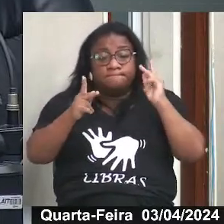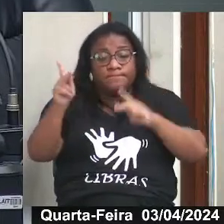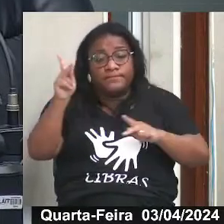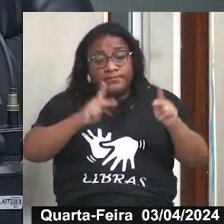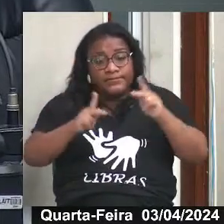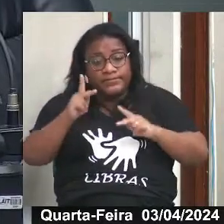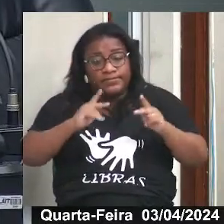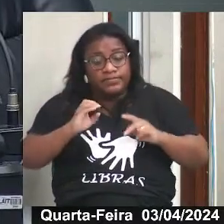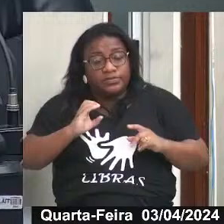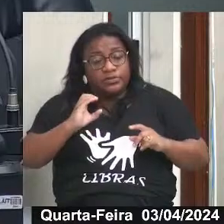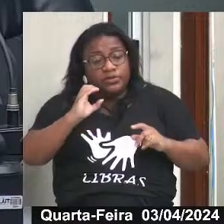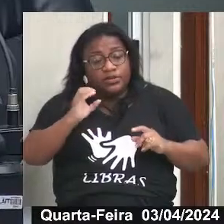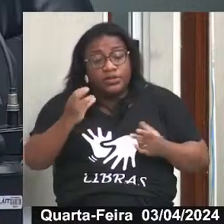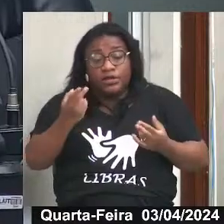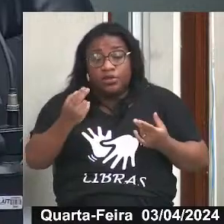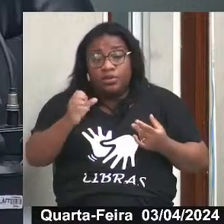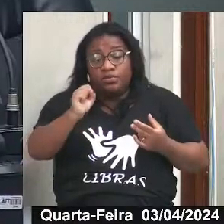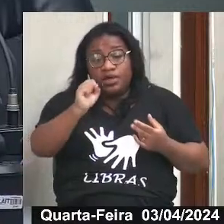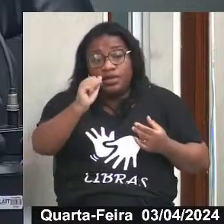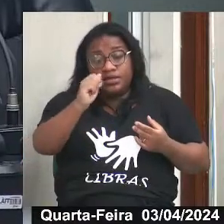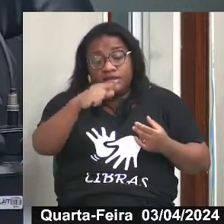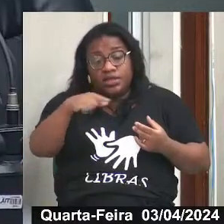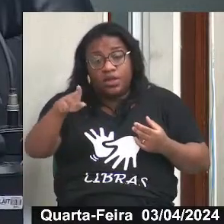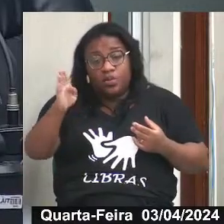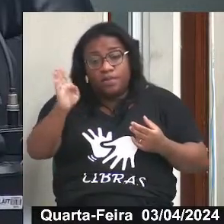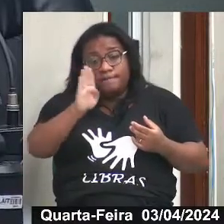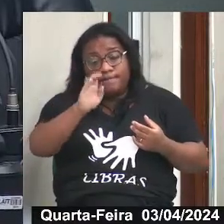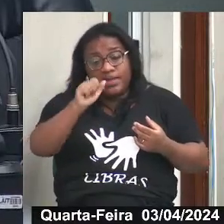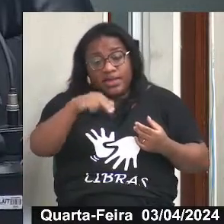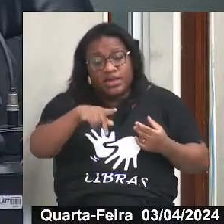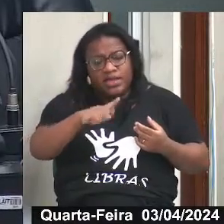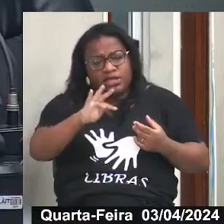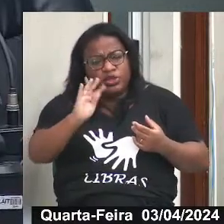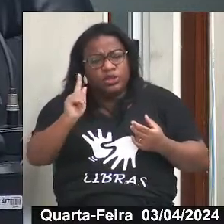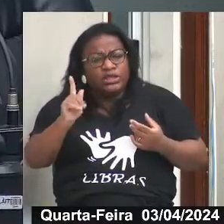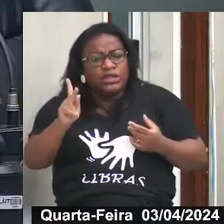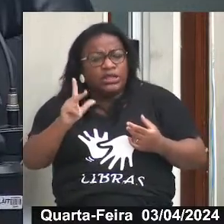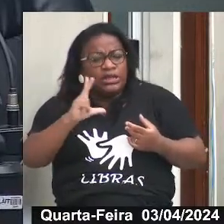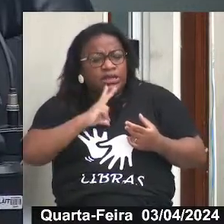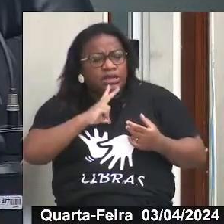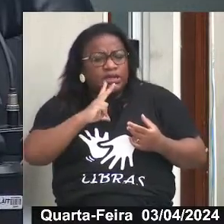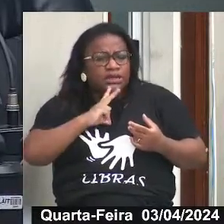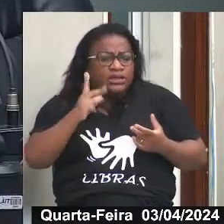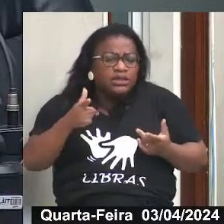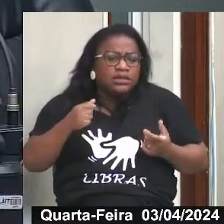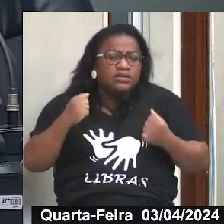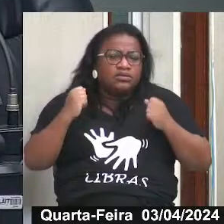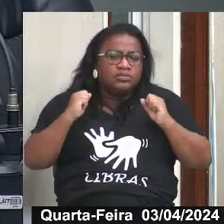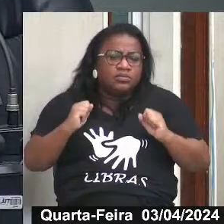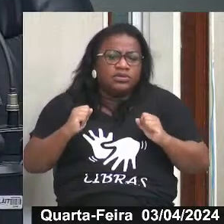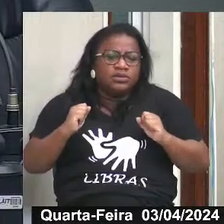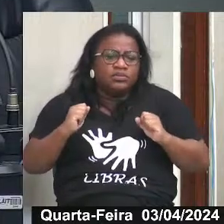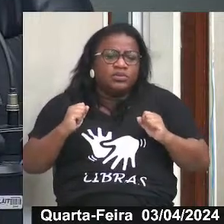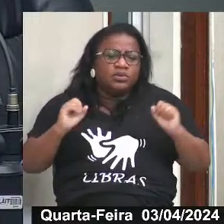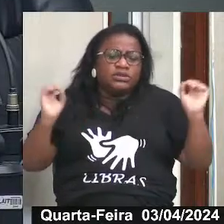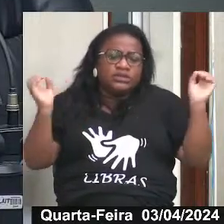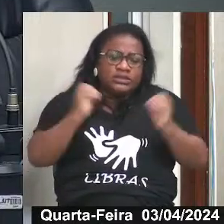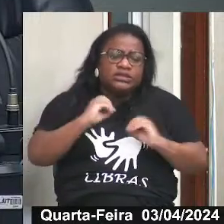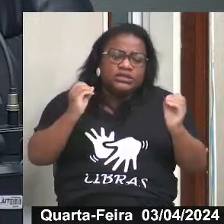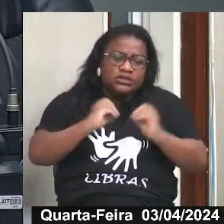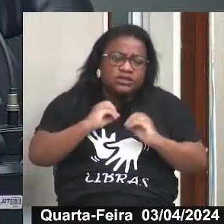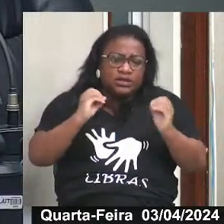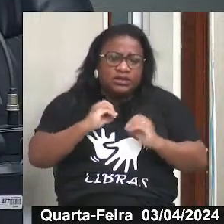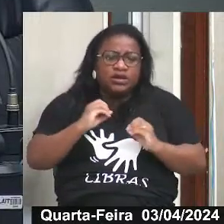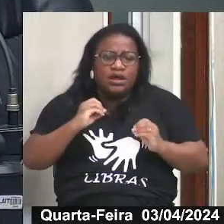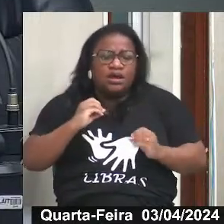público-privado, por exemplo, de um convênio, como acontece na São Bento, para a gente ter especialistas particulares e a gente possa zerar essa fila